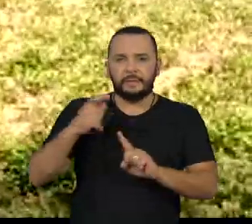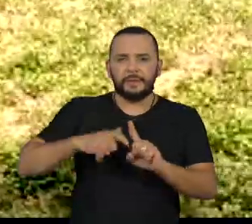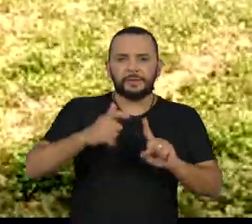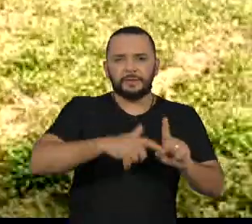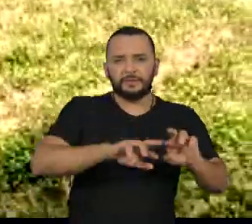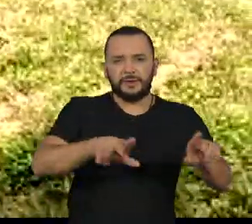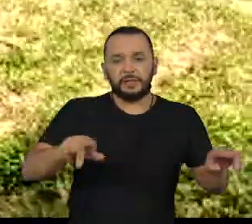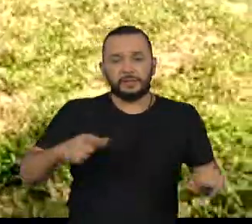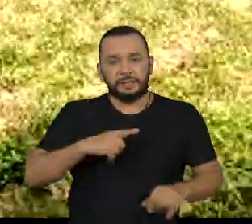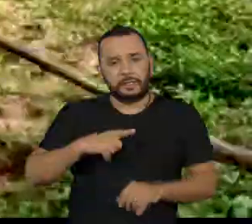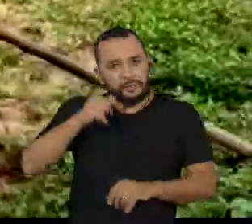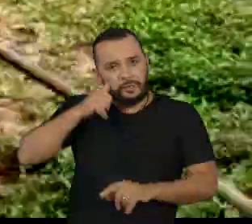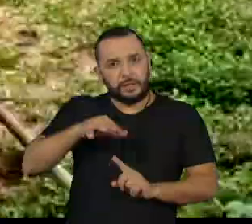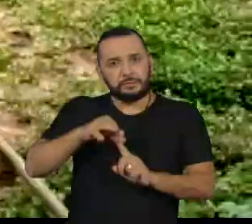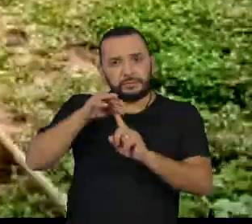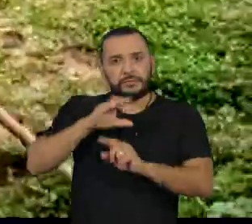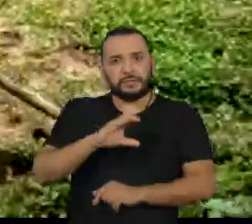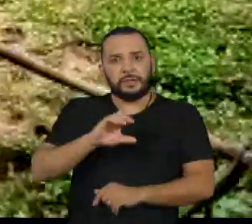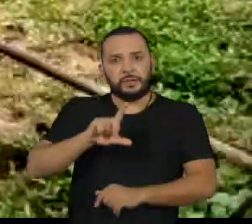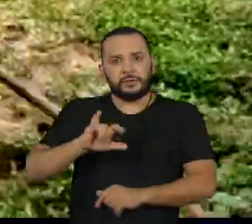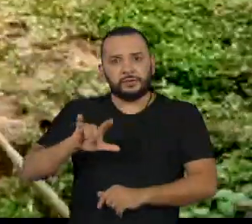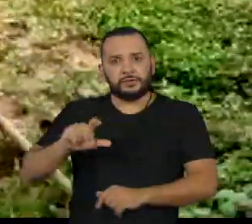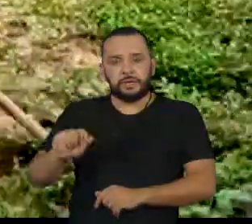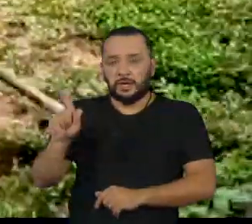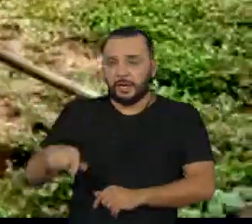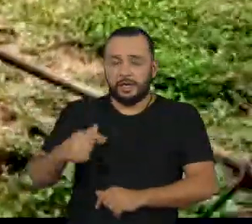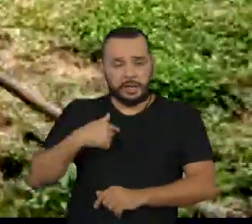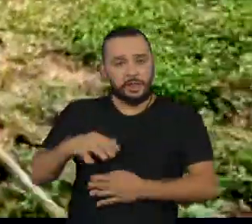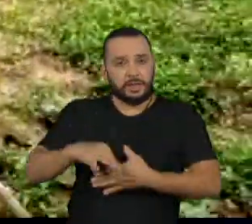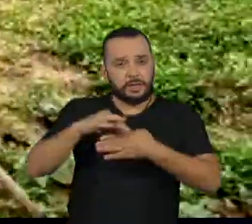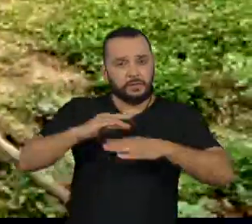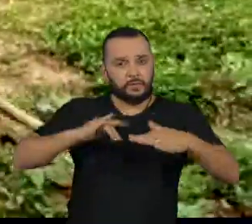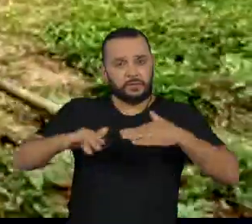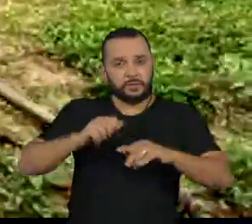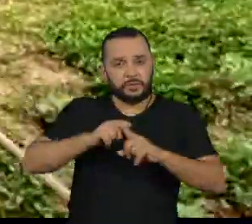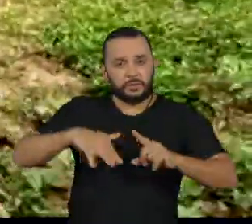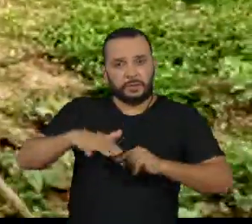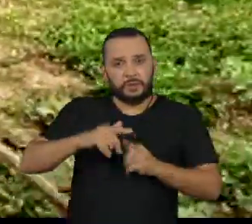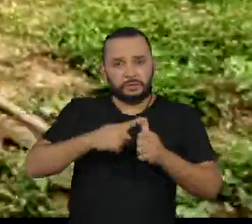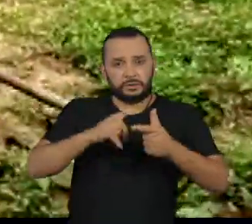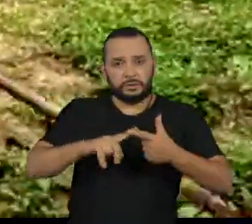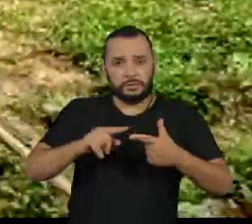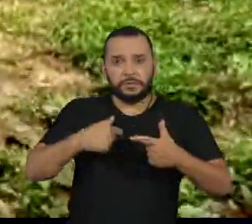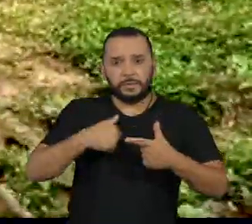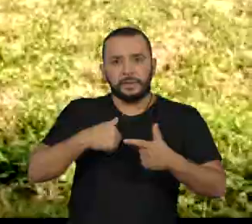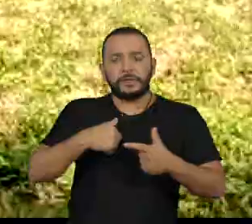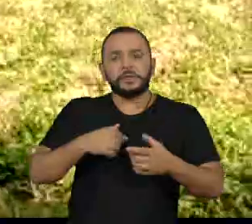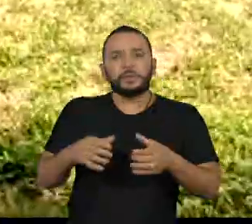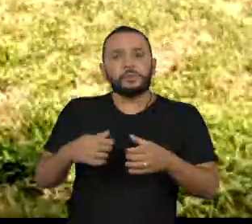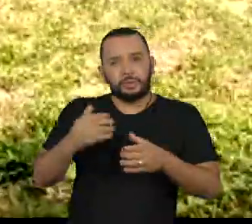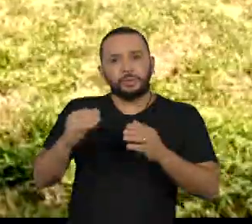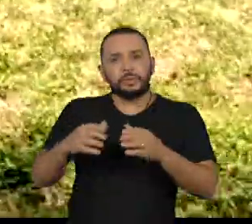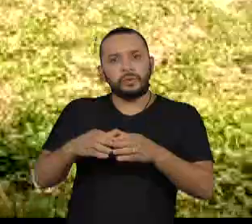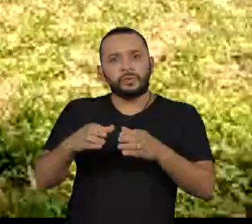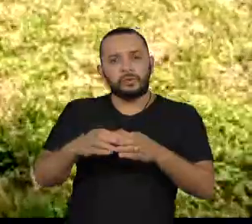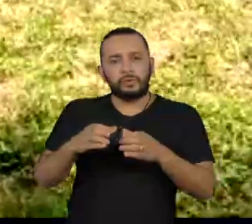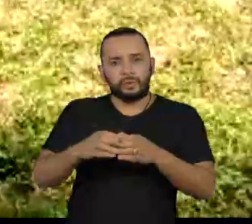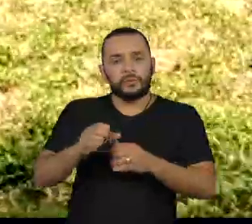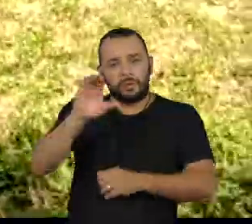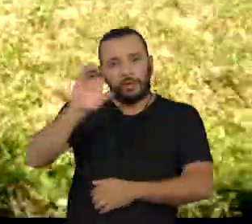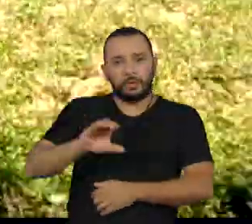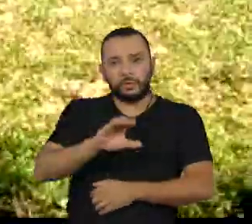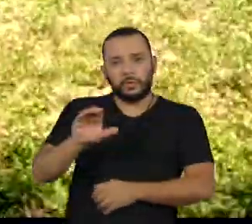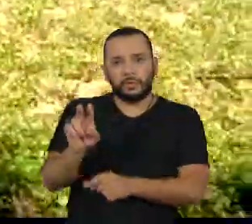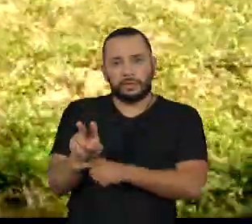está Cláudia Santos, liderança de movimentos sociais, integrante da Pastoral da Terra e agricultora